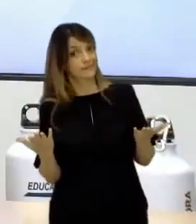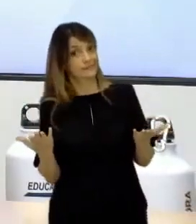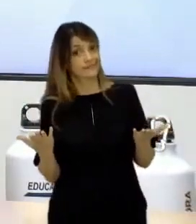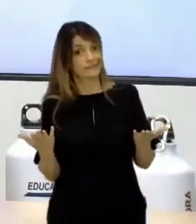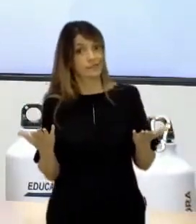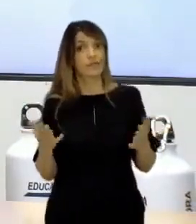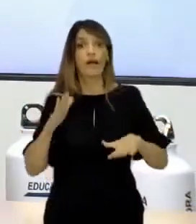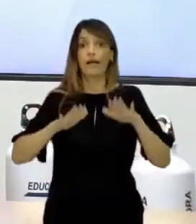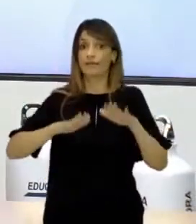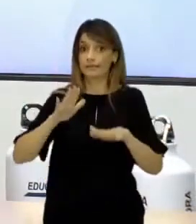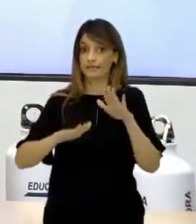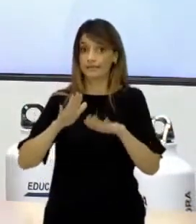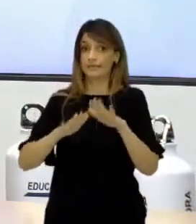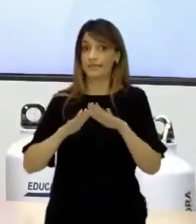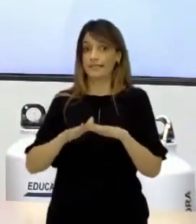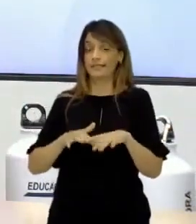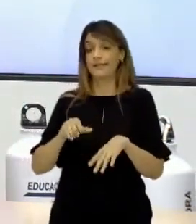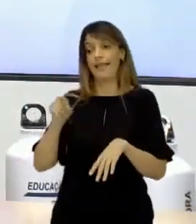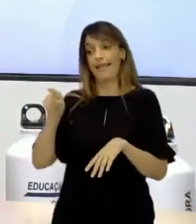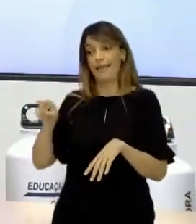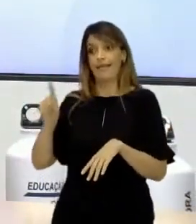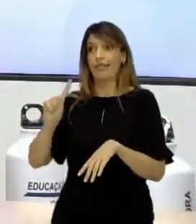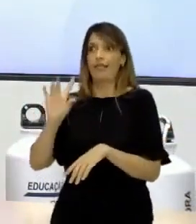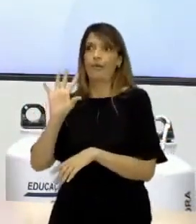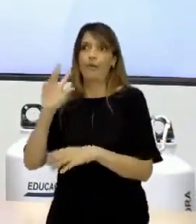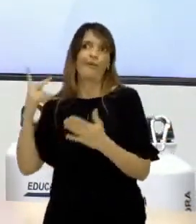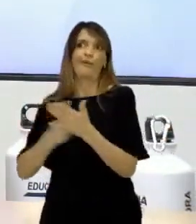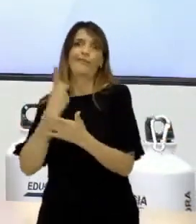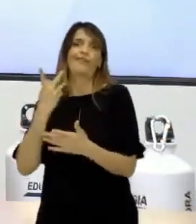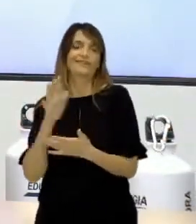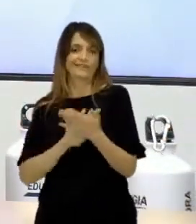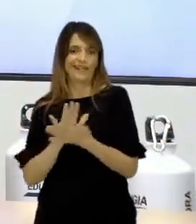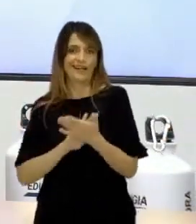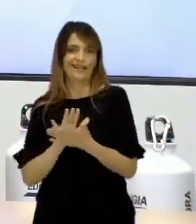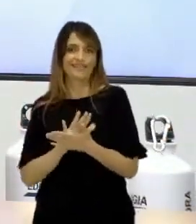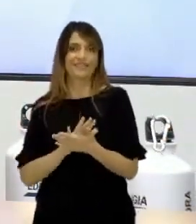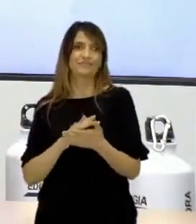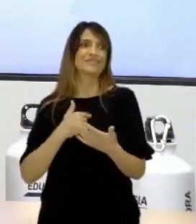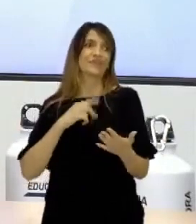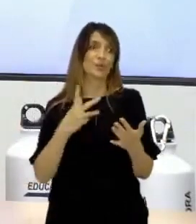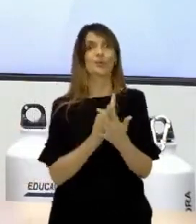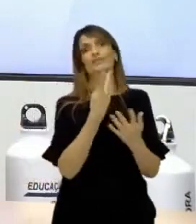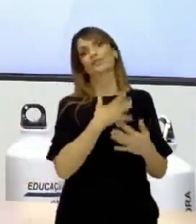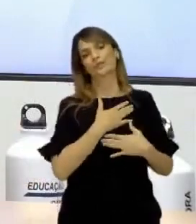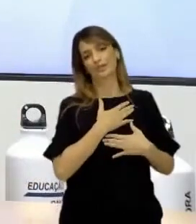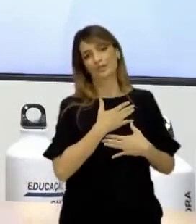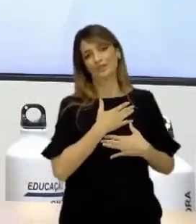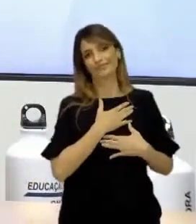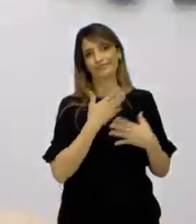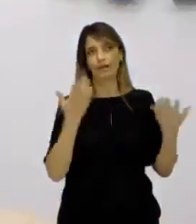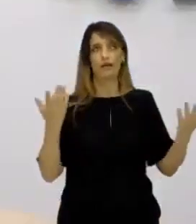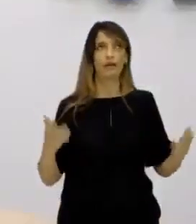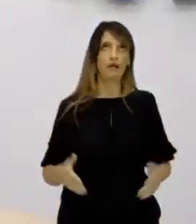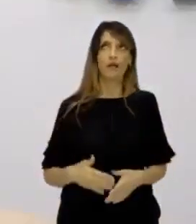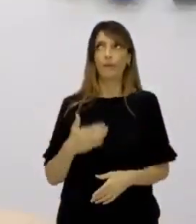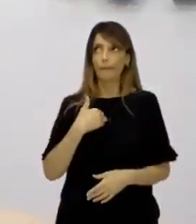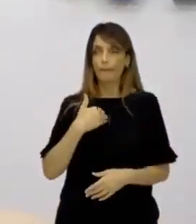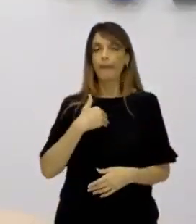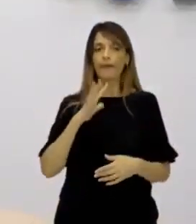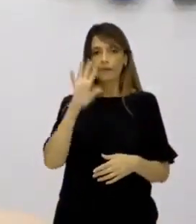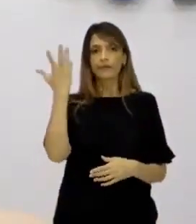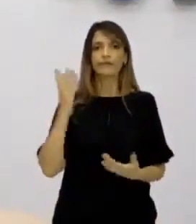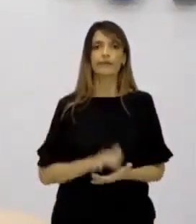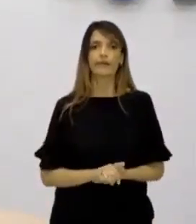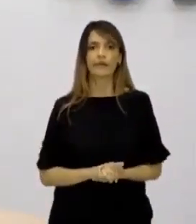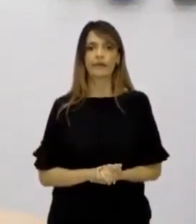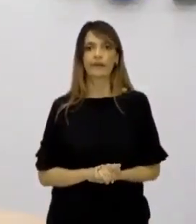pode ser que com o outro não aconteça nada, mas sabe aquele momento que você fala, tinha que ser eu? Eu sou a vez da fila. É aquela história da mãe de: se todo mundo